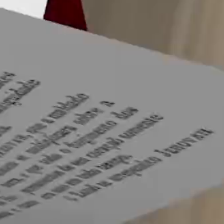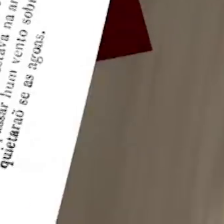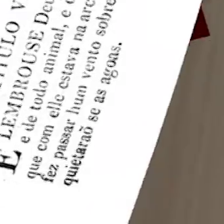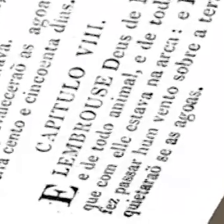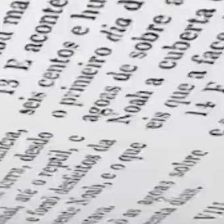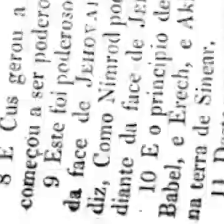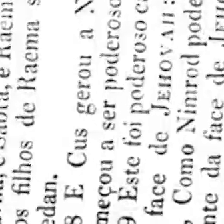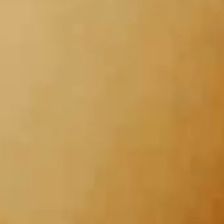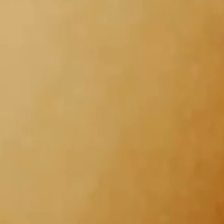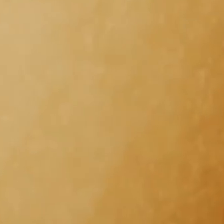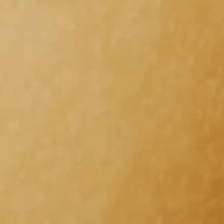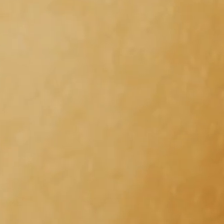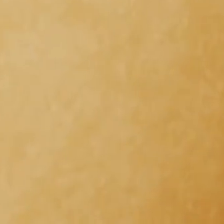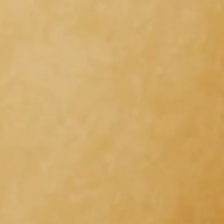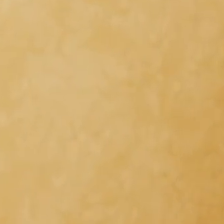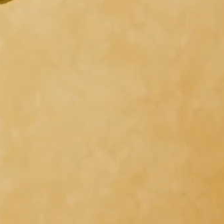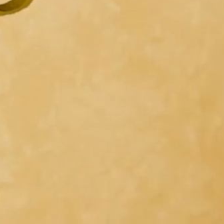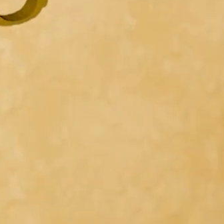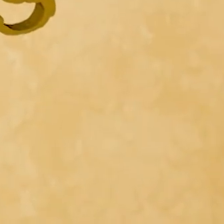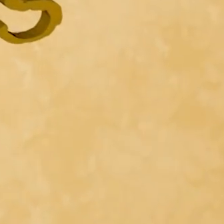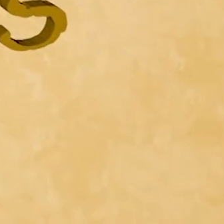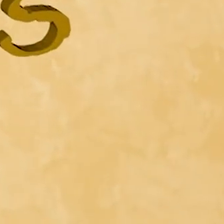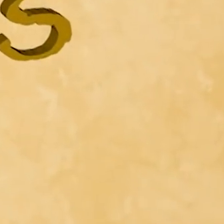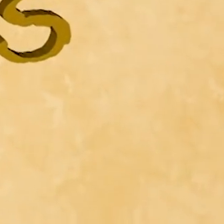TV Web Manaim apresenta